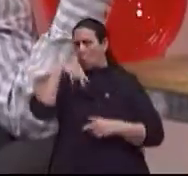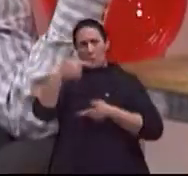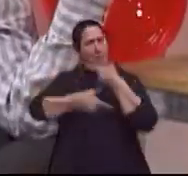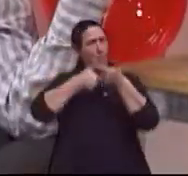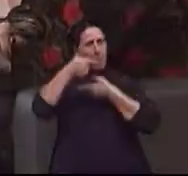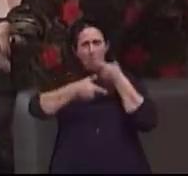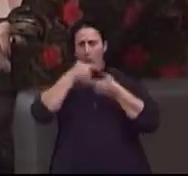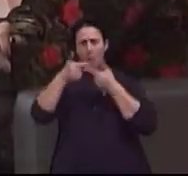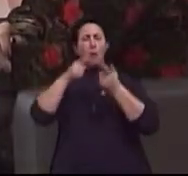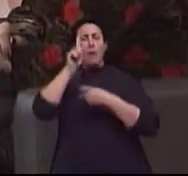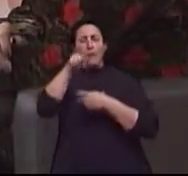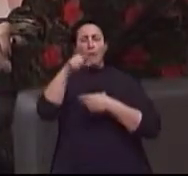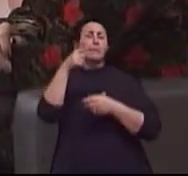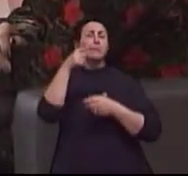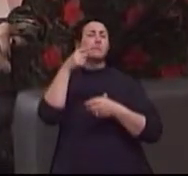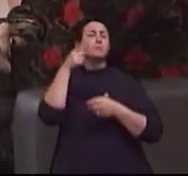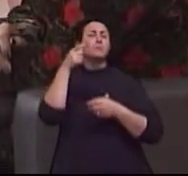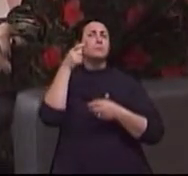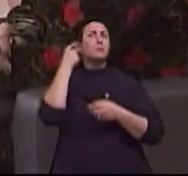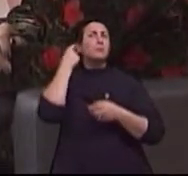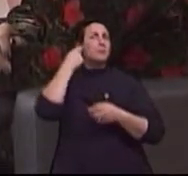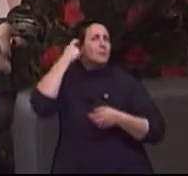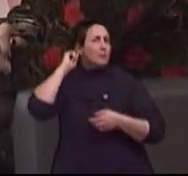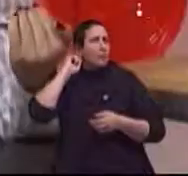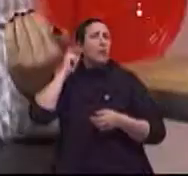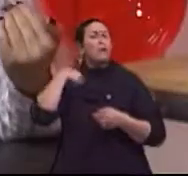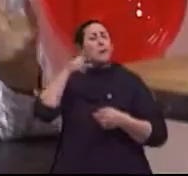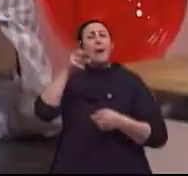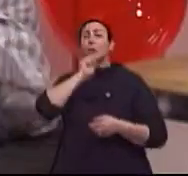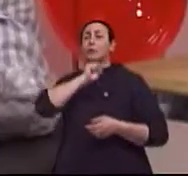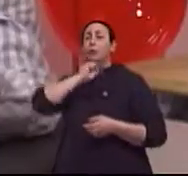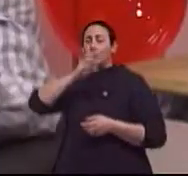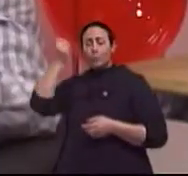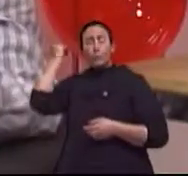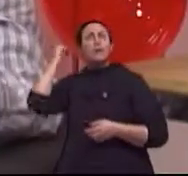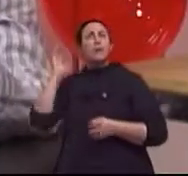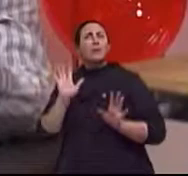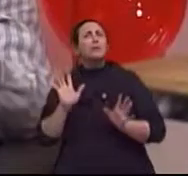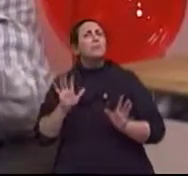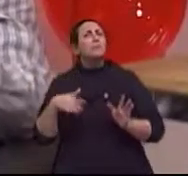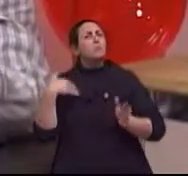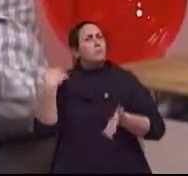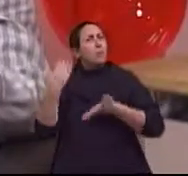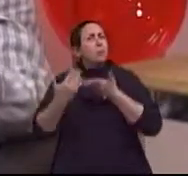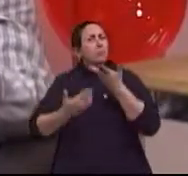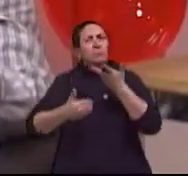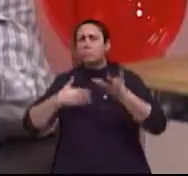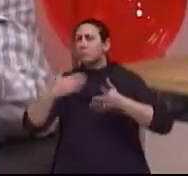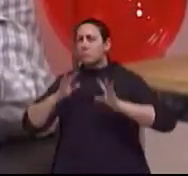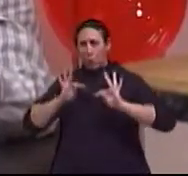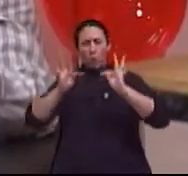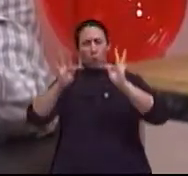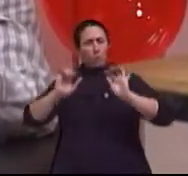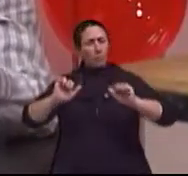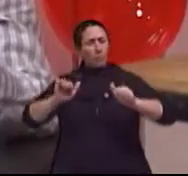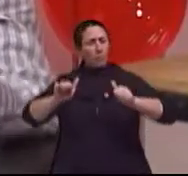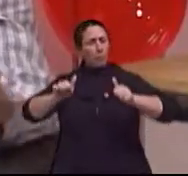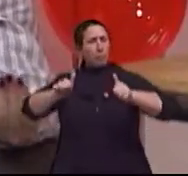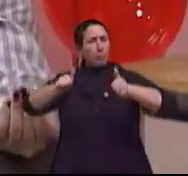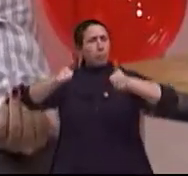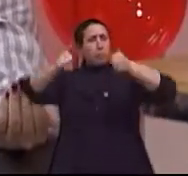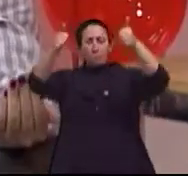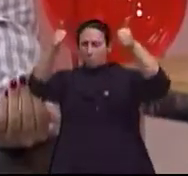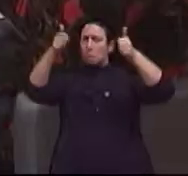aparelhos analógicos. Sim, né? Os antigos. Os antigos, mas cada vez eles estão se... Aperfeiçoando